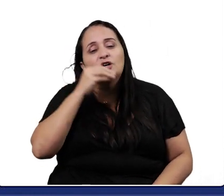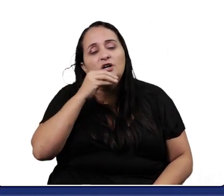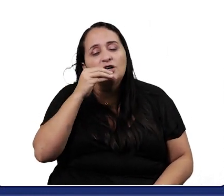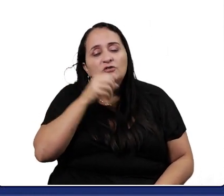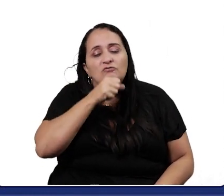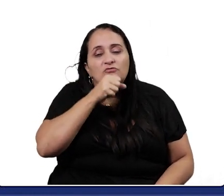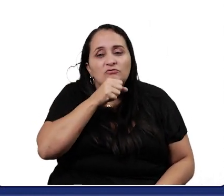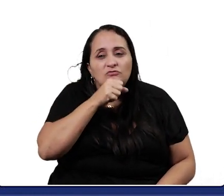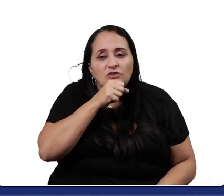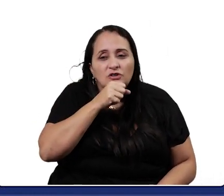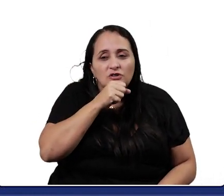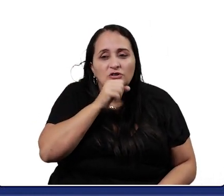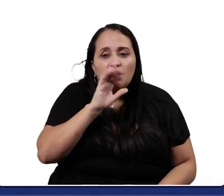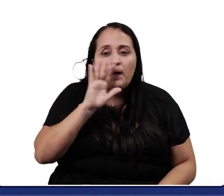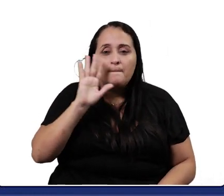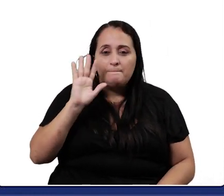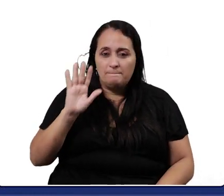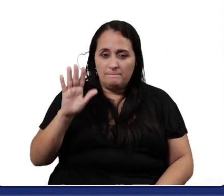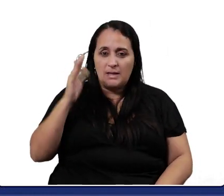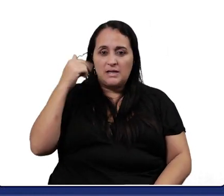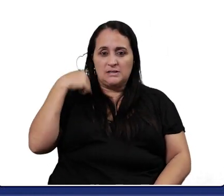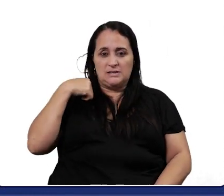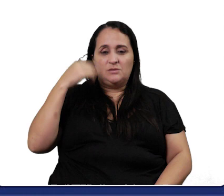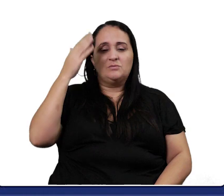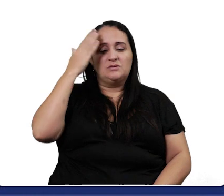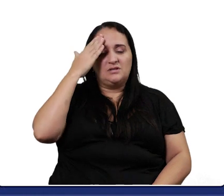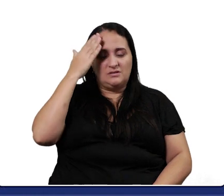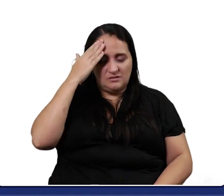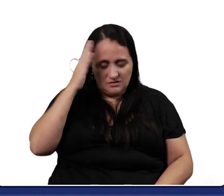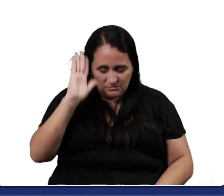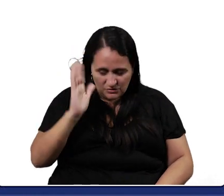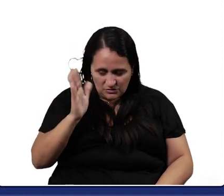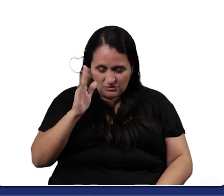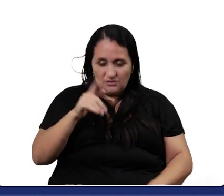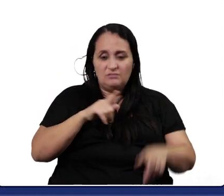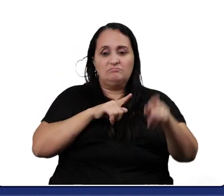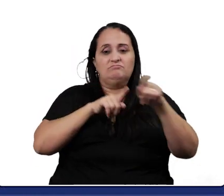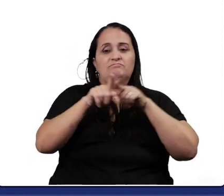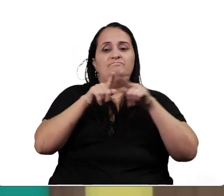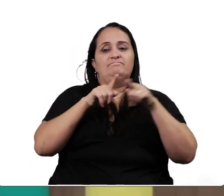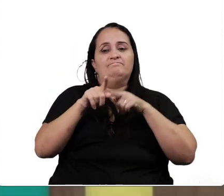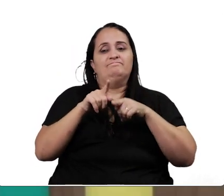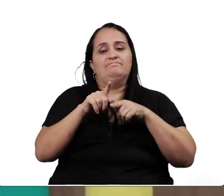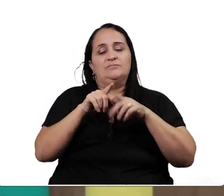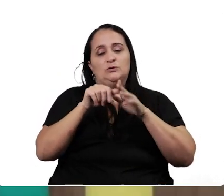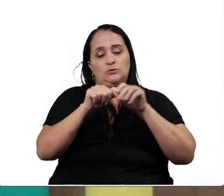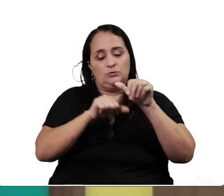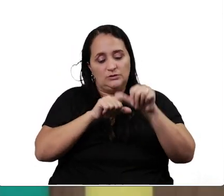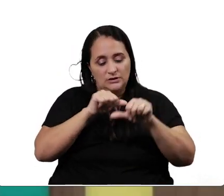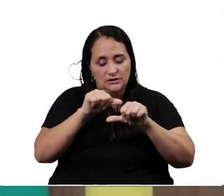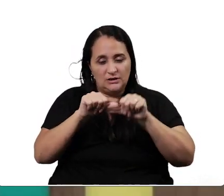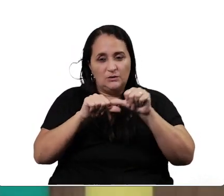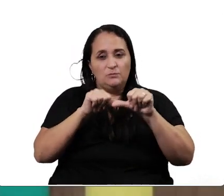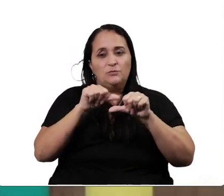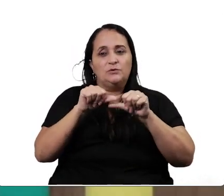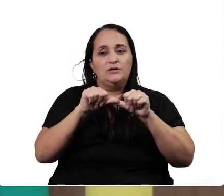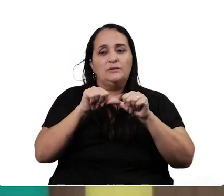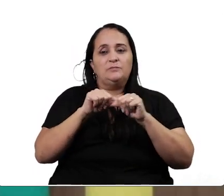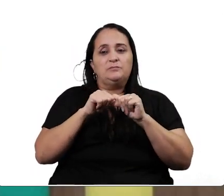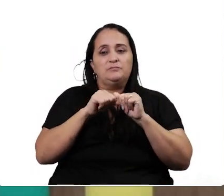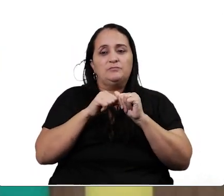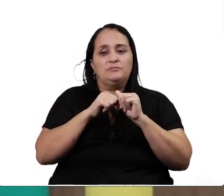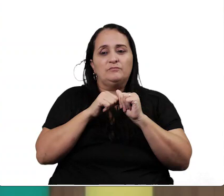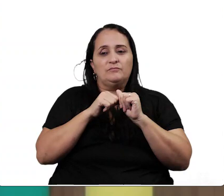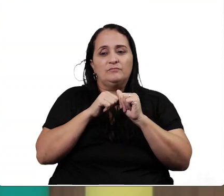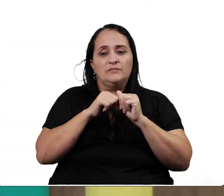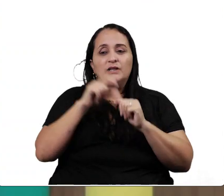dentro do perfil daquilo que é sedentário. Então, eu estou fazendo parte aí dessa estatística, mas estou tentando mudar. Mas